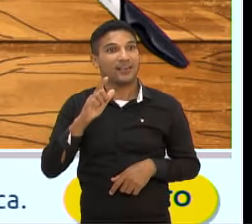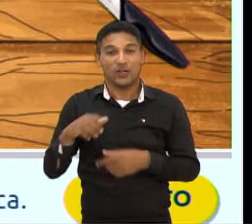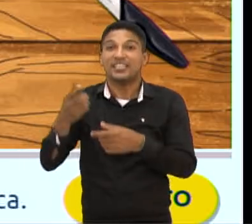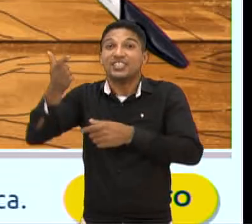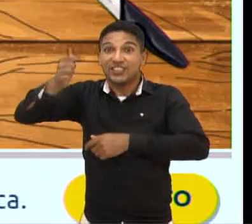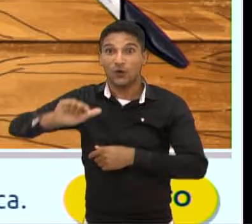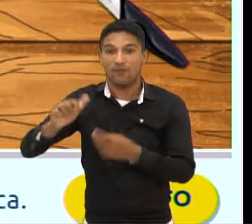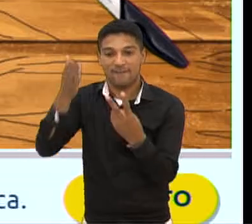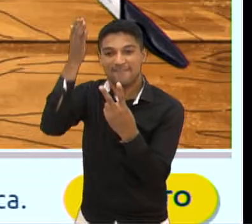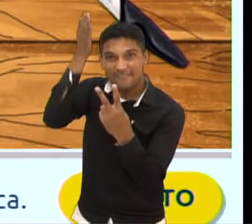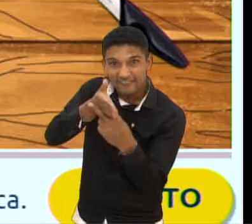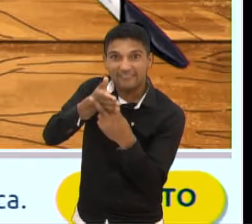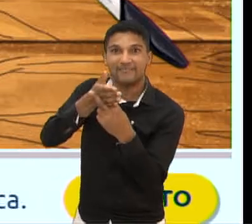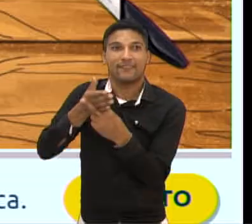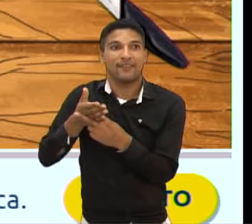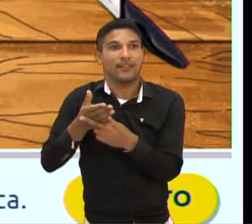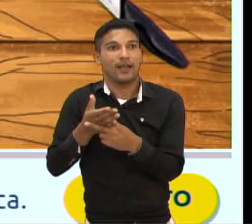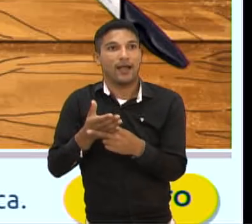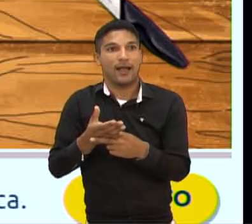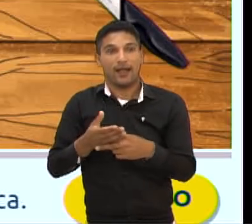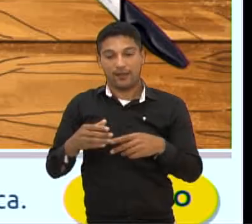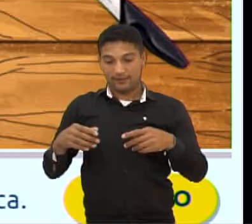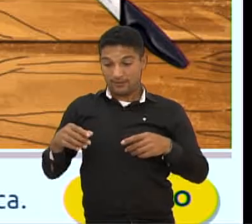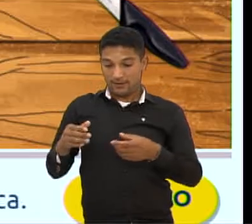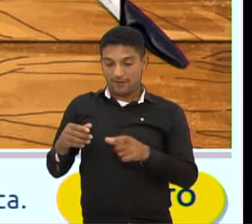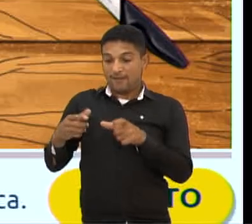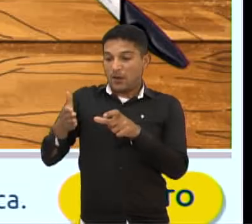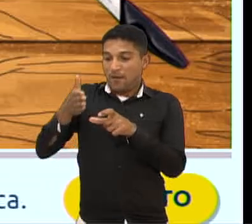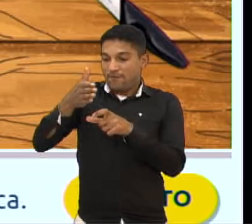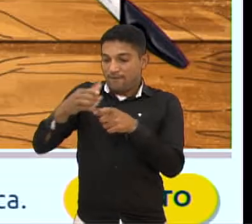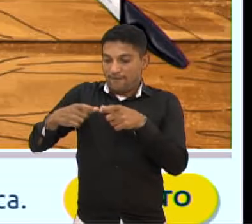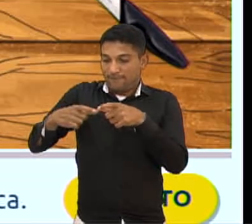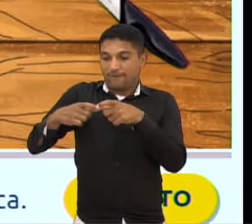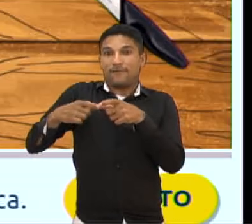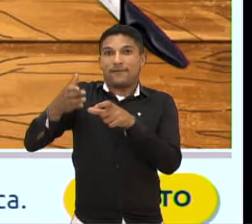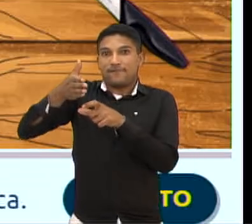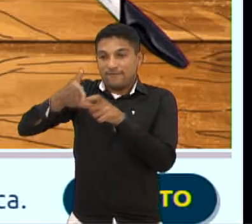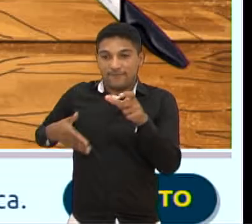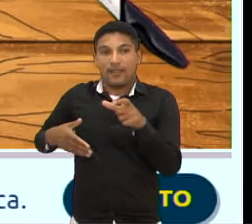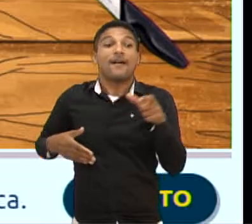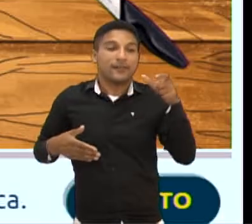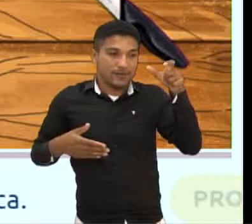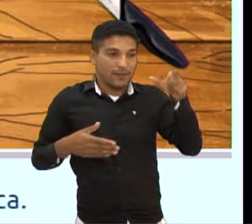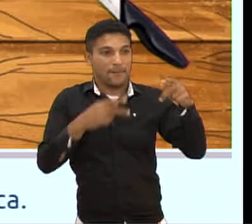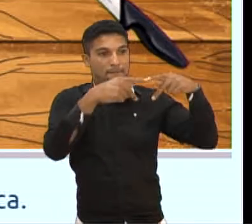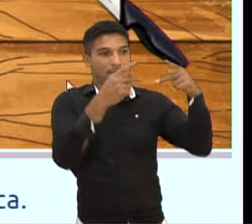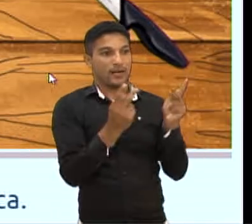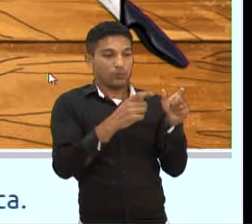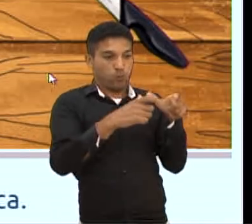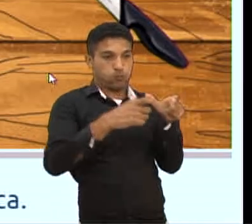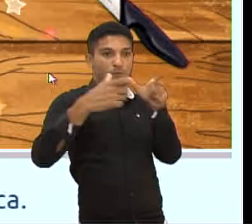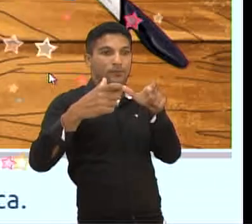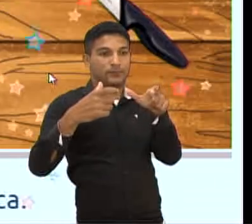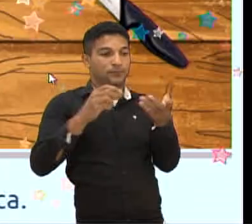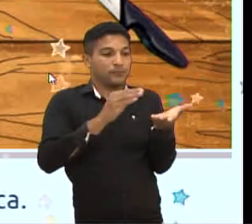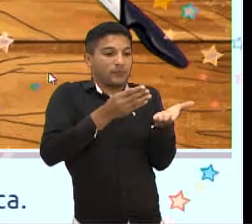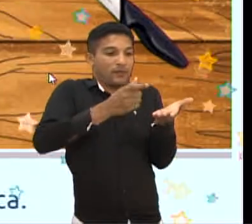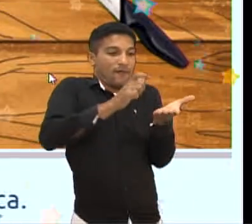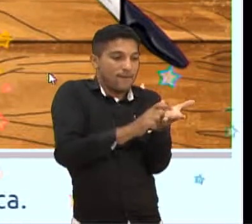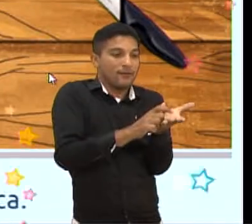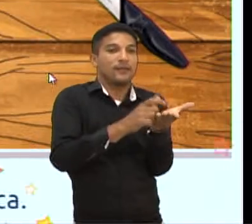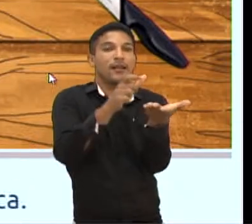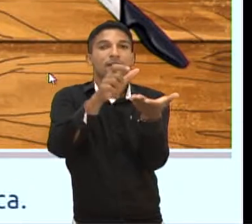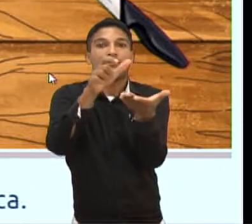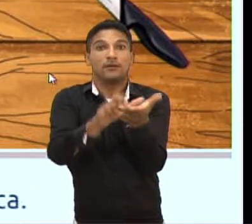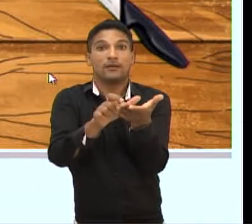metade. Metade num prato, metade no quarto prato. Vamos verificar? Ótimo! Muito